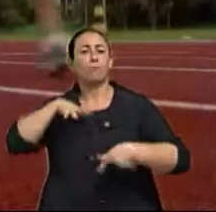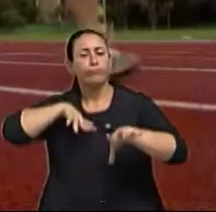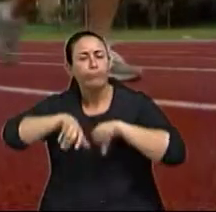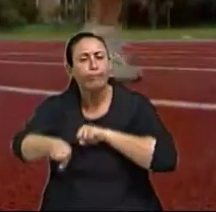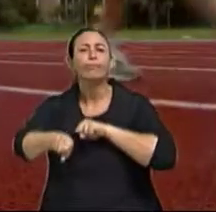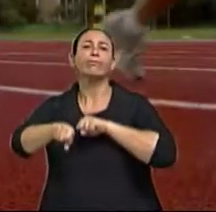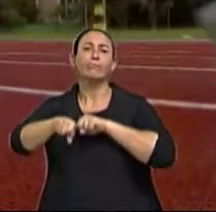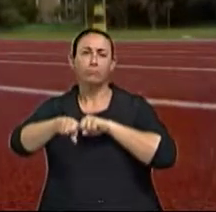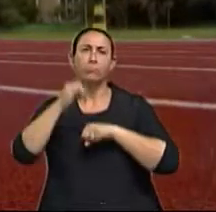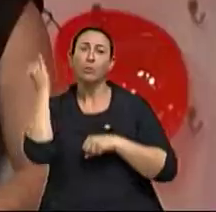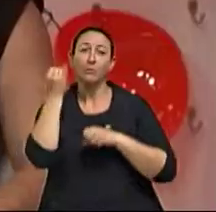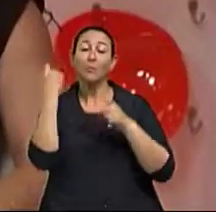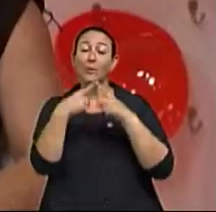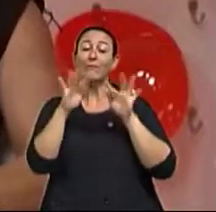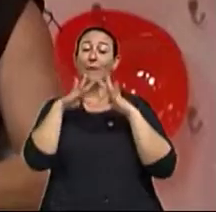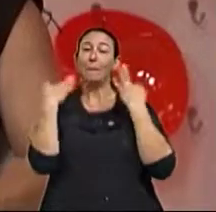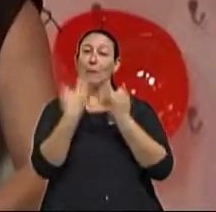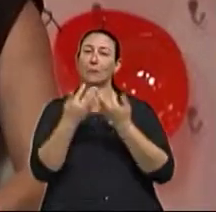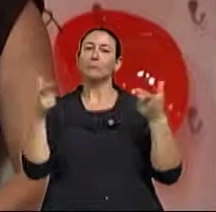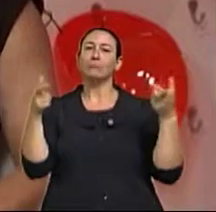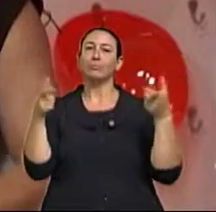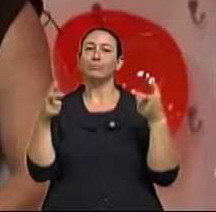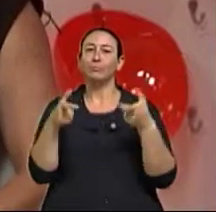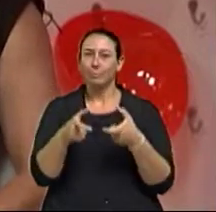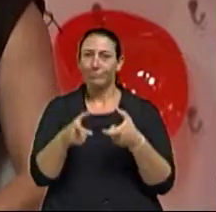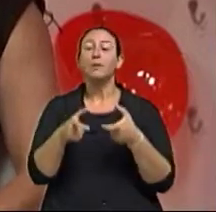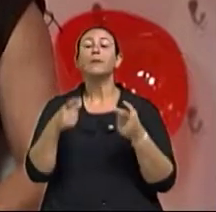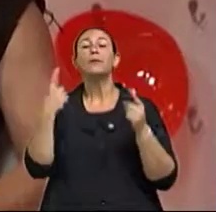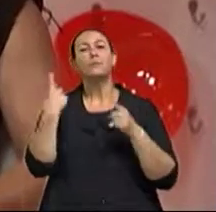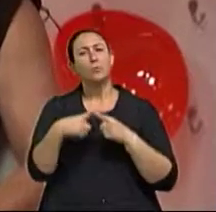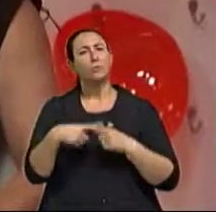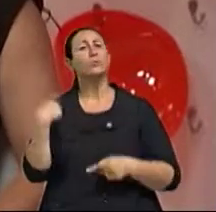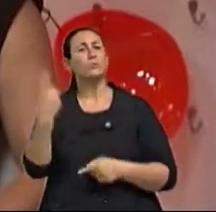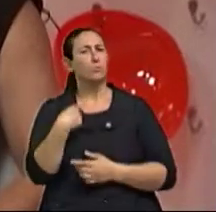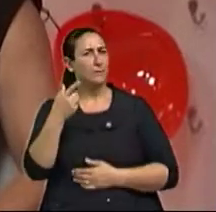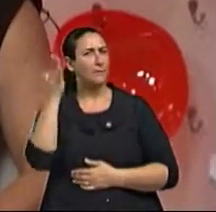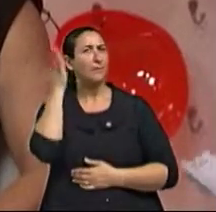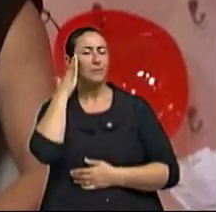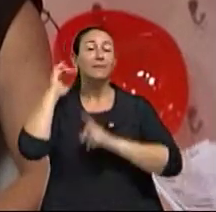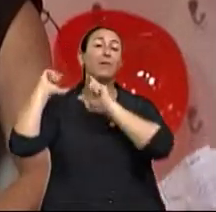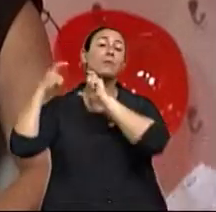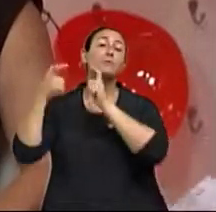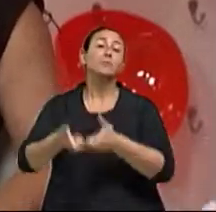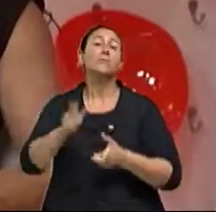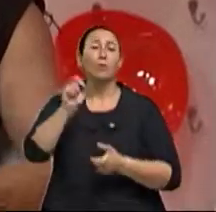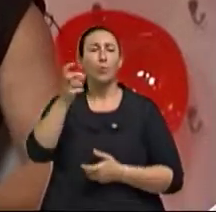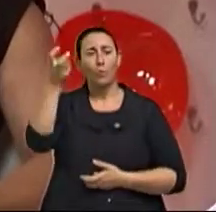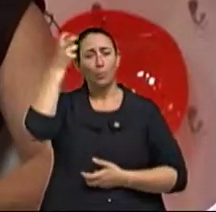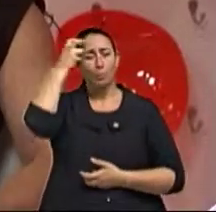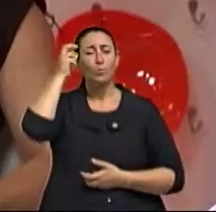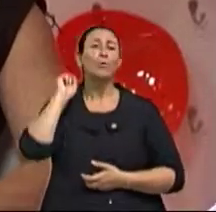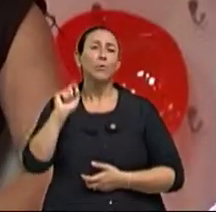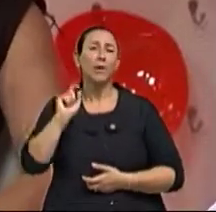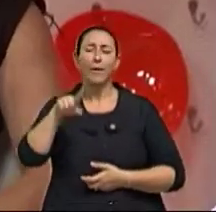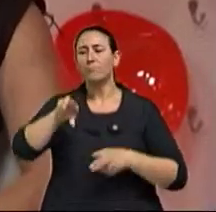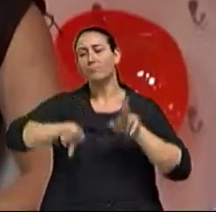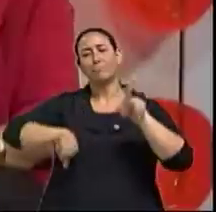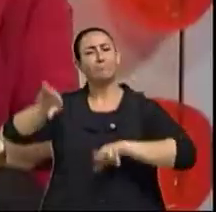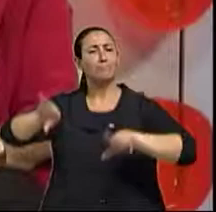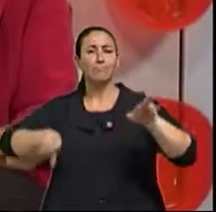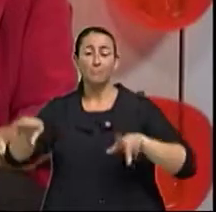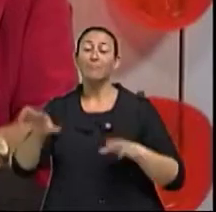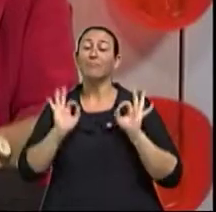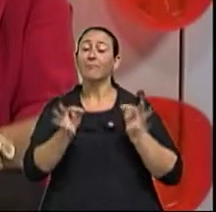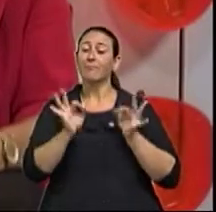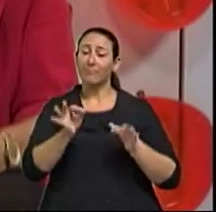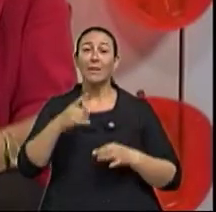a família vai diminuir também. Uhum. Apesar de a gente ter essa tradição, essa uhum. cultura, né? Que é diferente no dos nossos pais. Principalmente